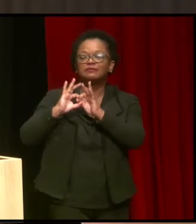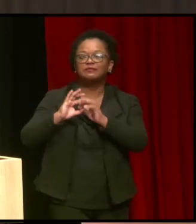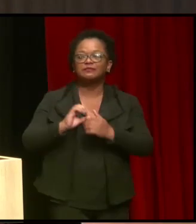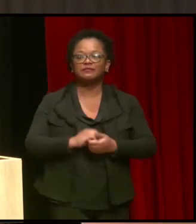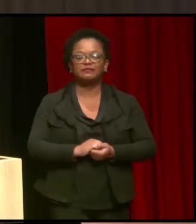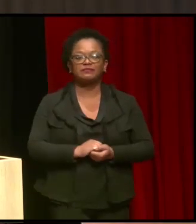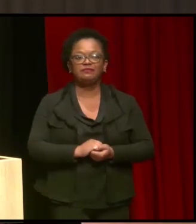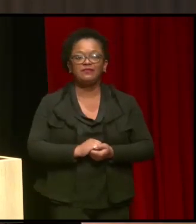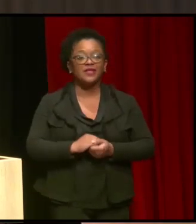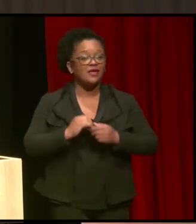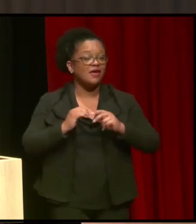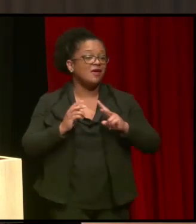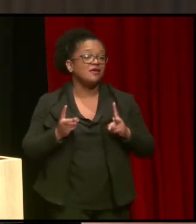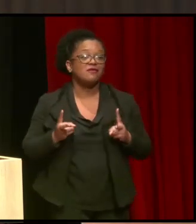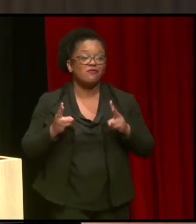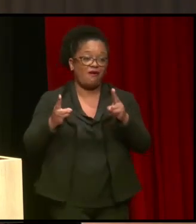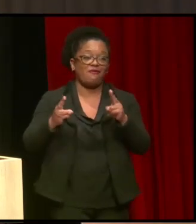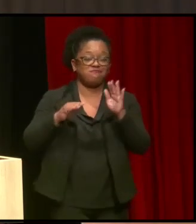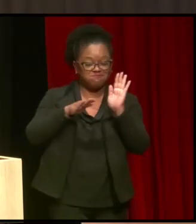a gente faz isso para